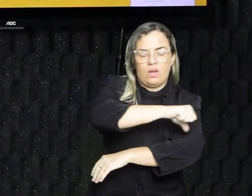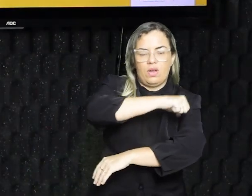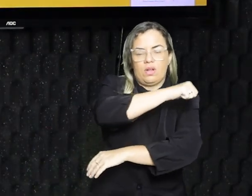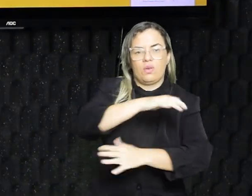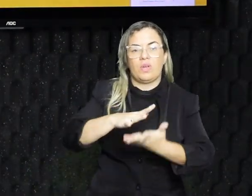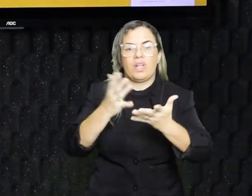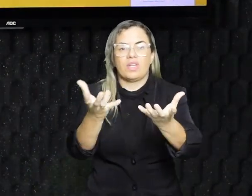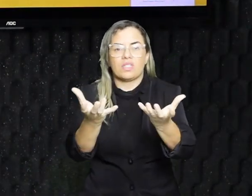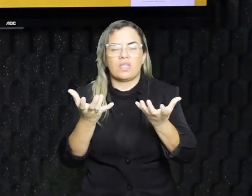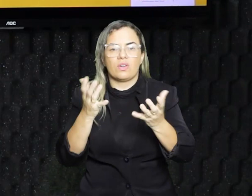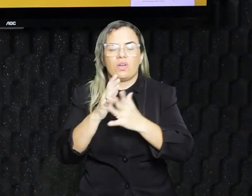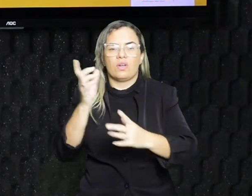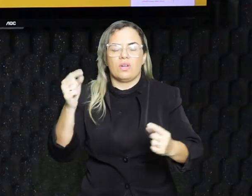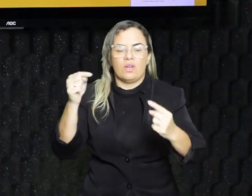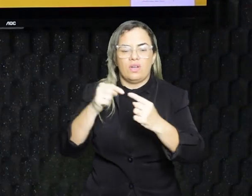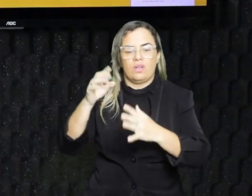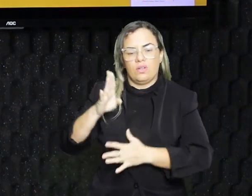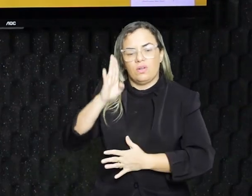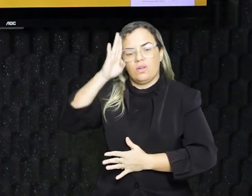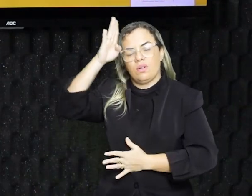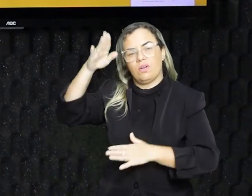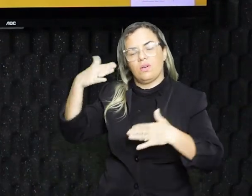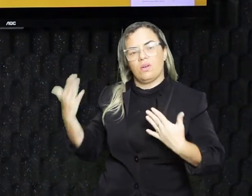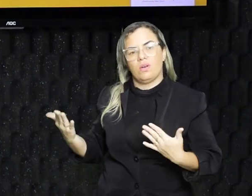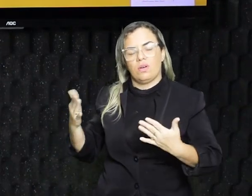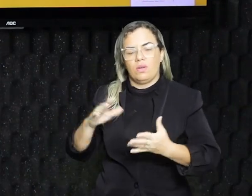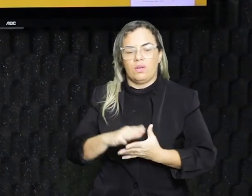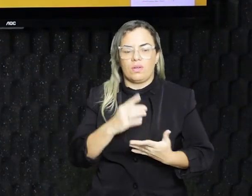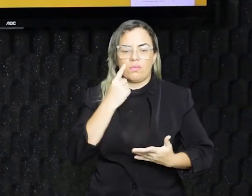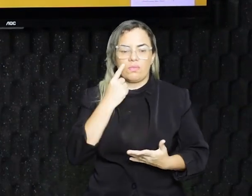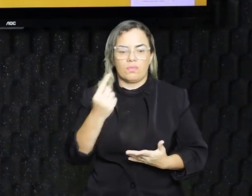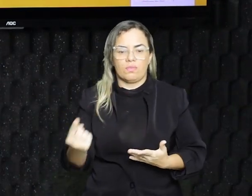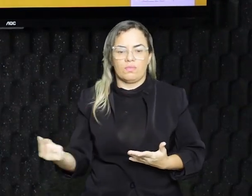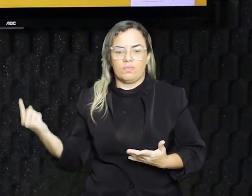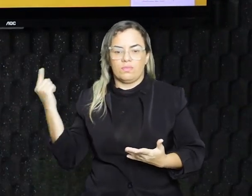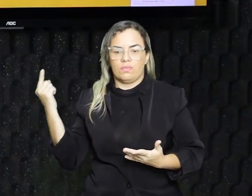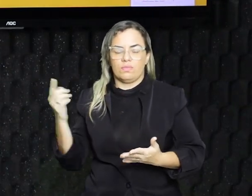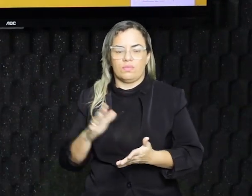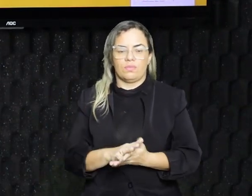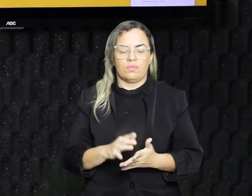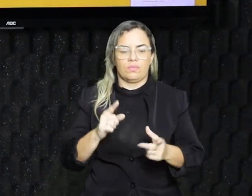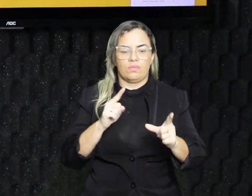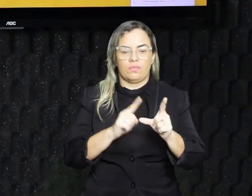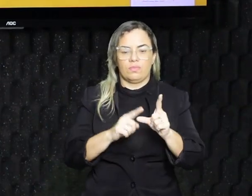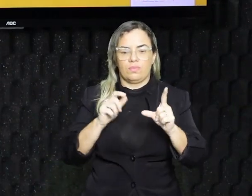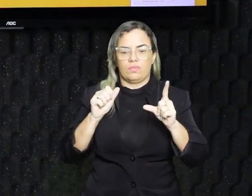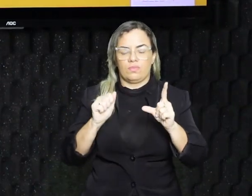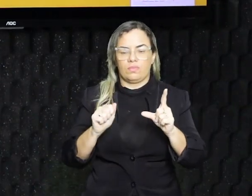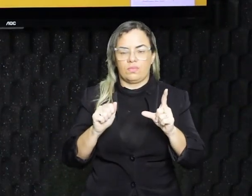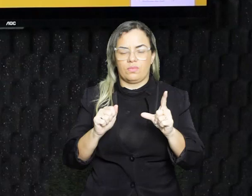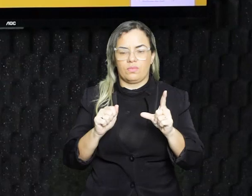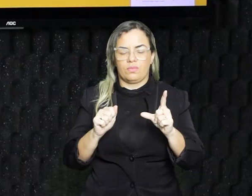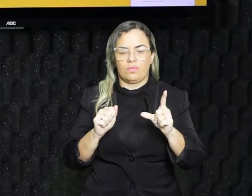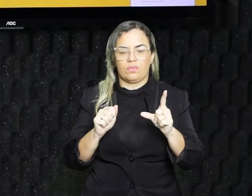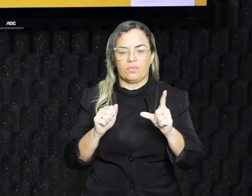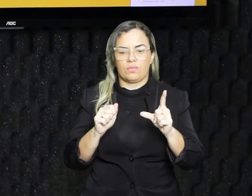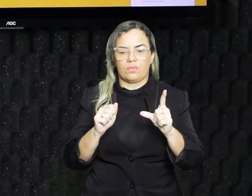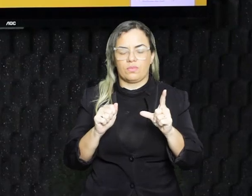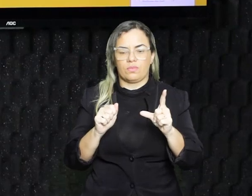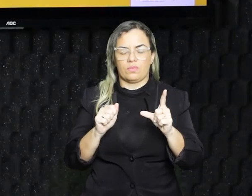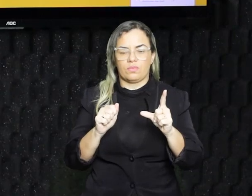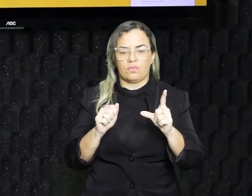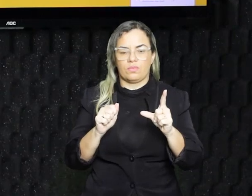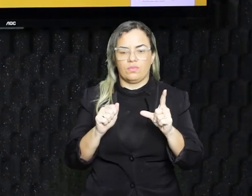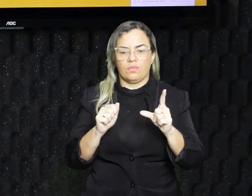elas querem? Elas querem principalmente, galera, né, intensificar a participação da competitividade da cidade do Rio de